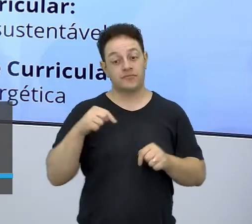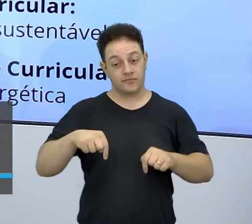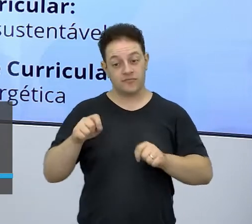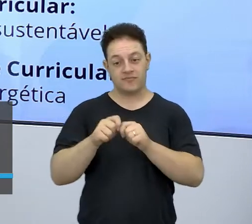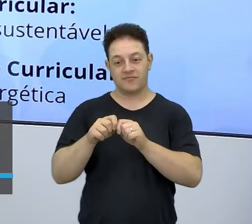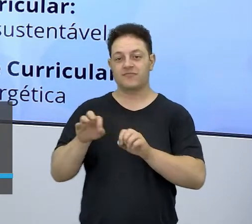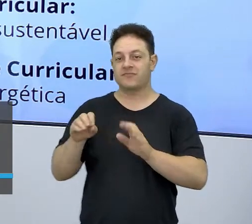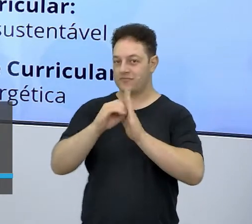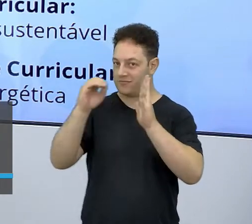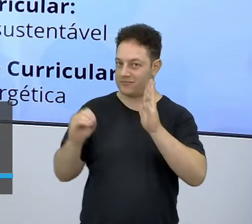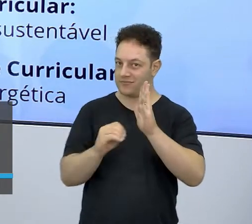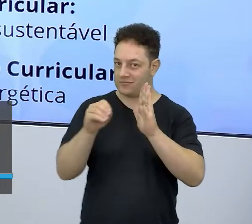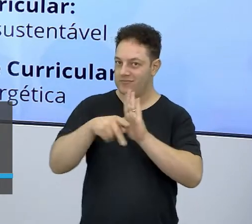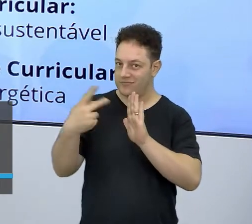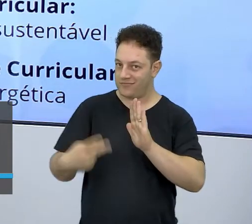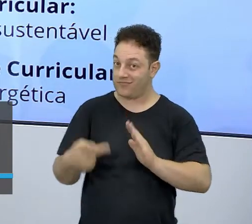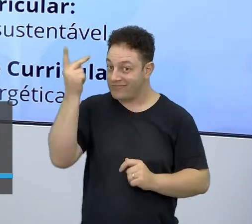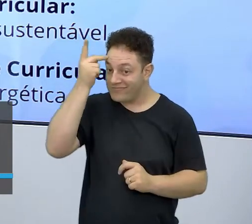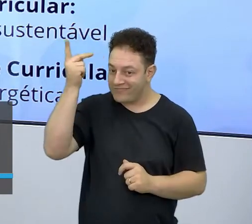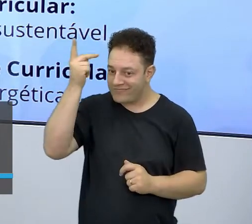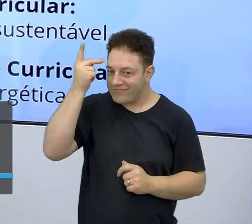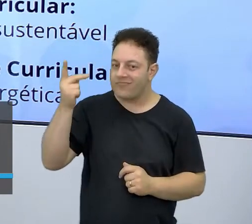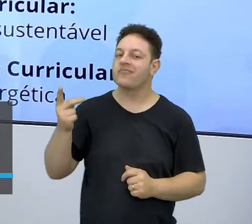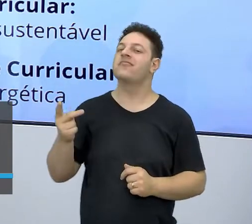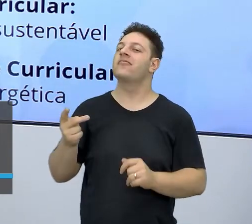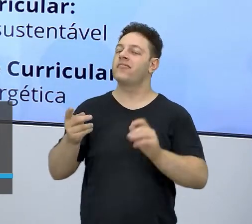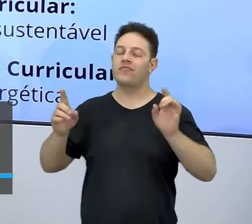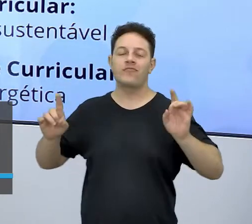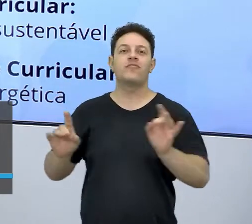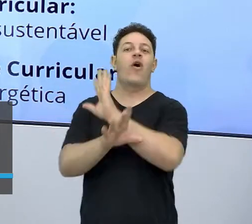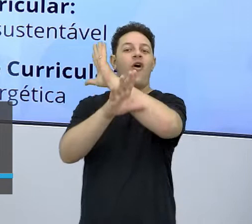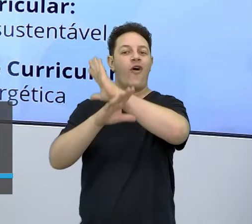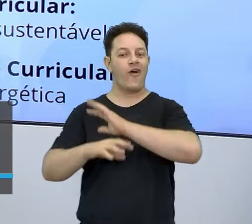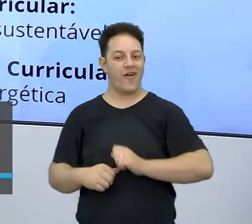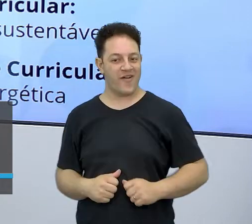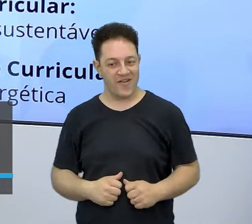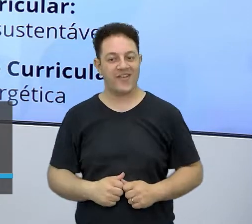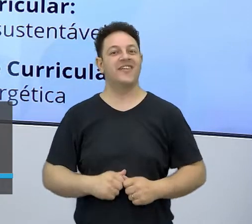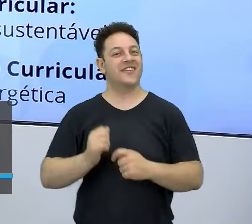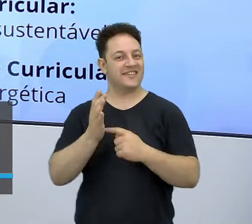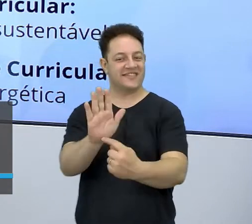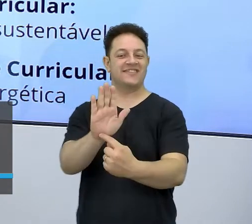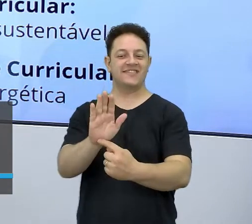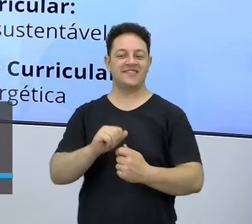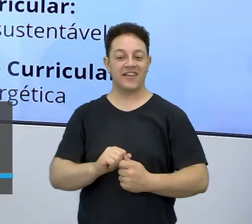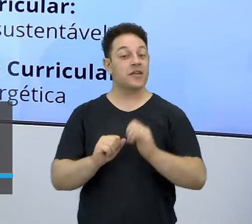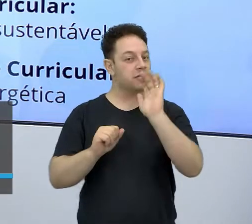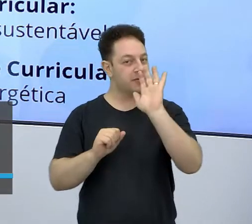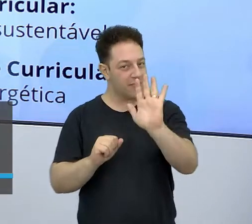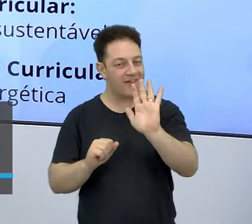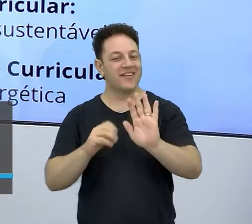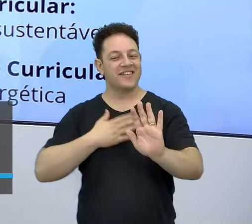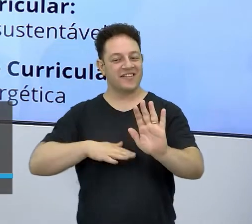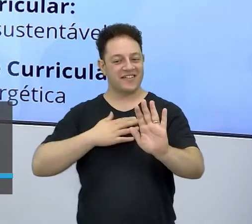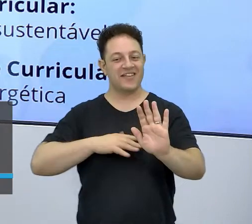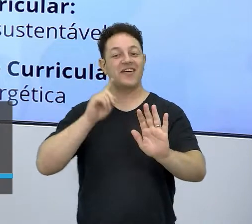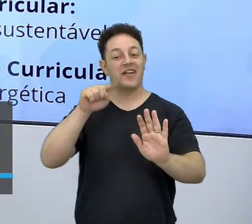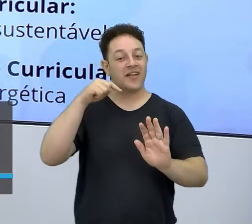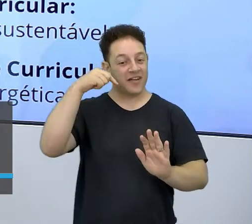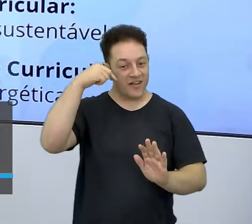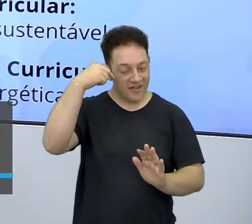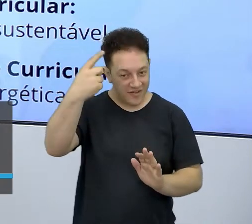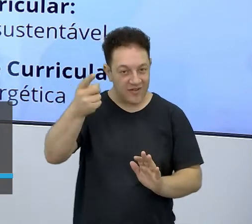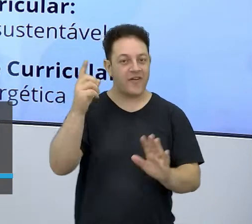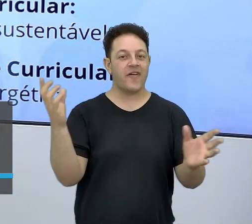desenvolvido pelo Centro de Mídias de São Paulo, está pronto para apresentar. Mas isso fica para o nosso